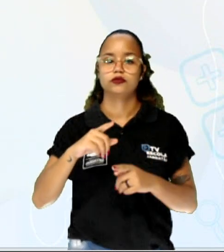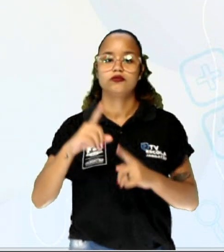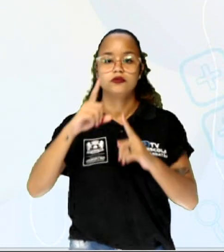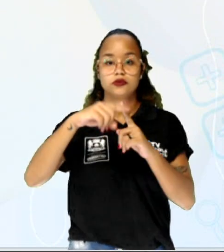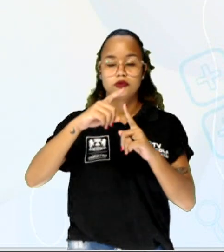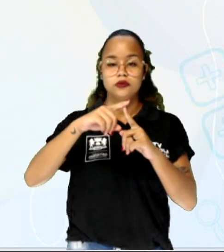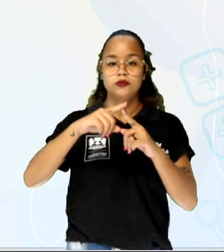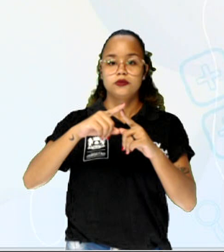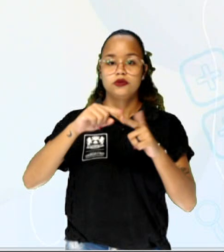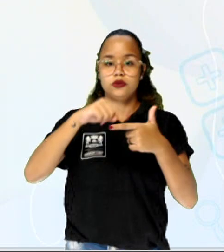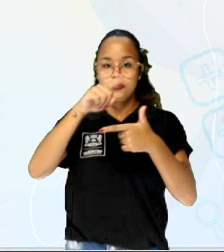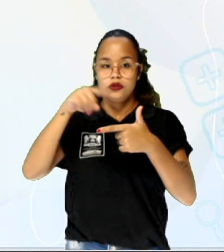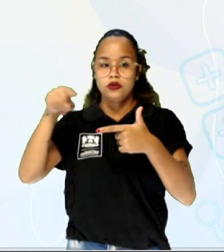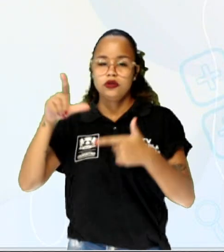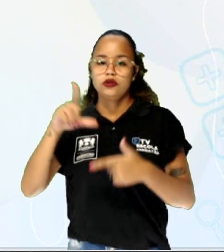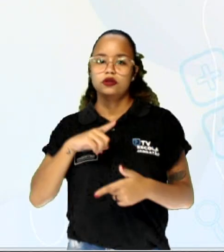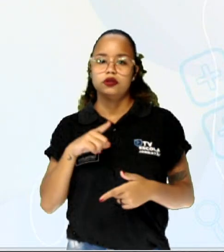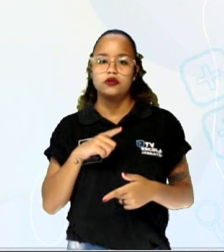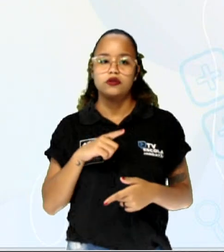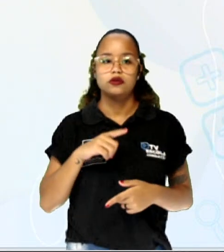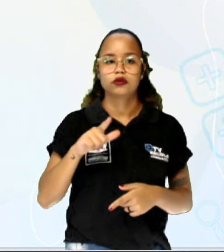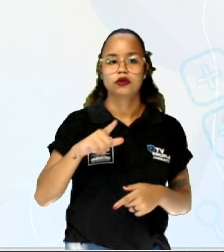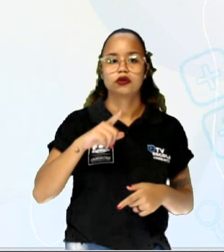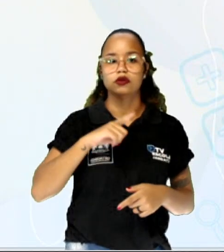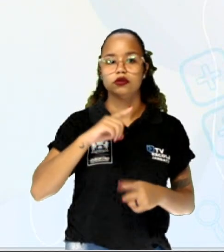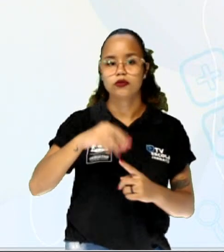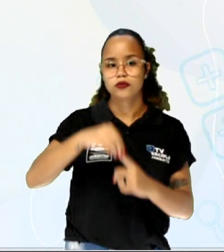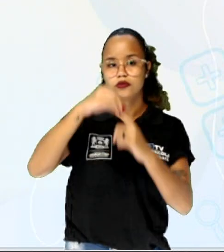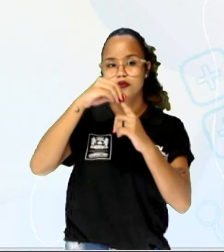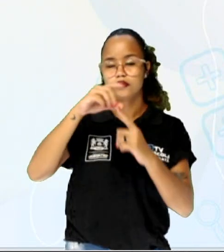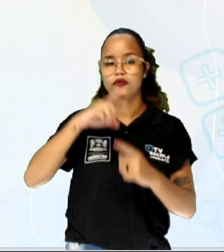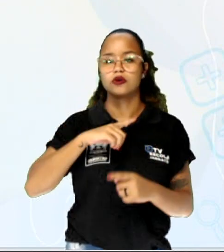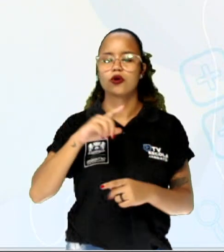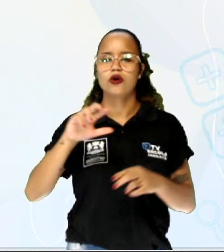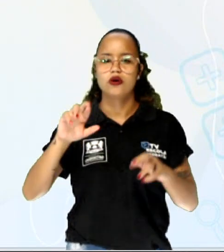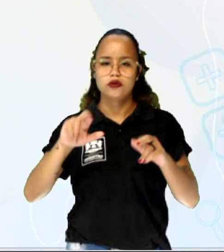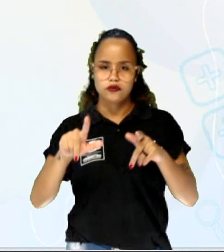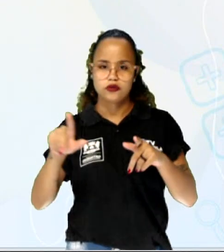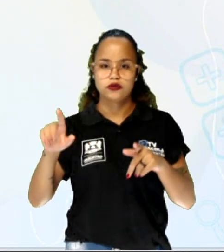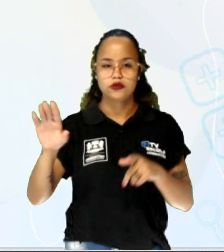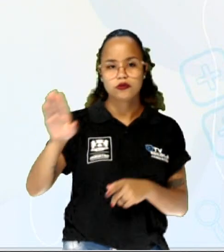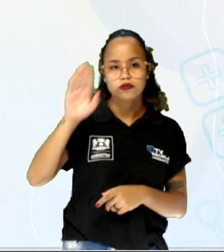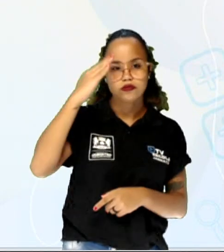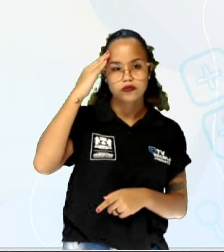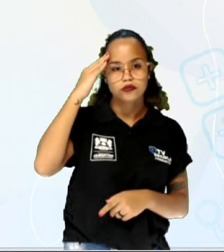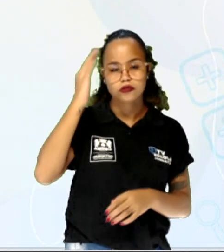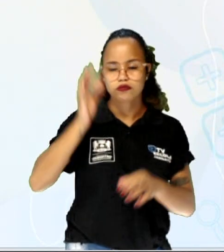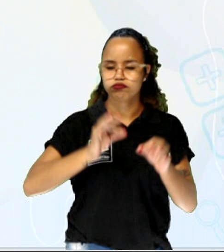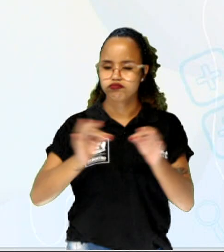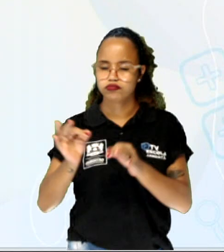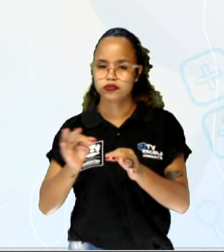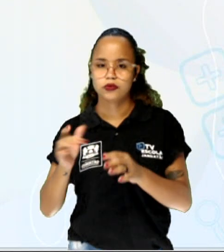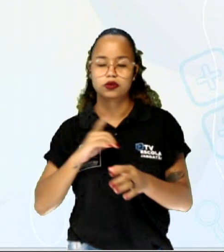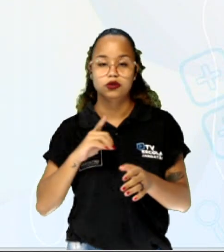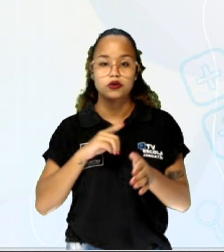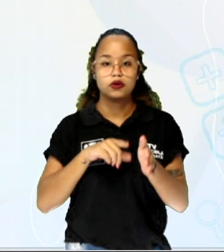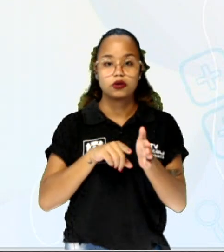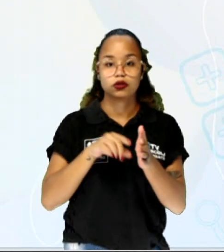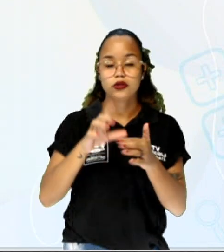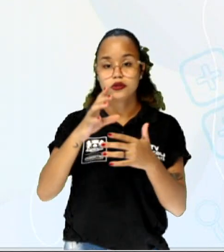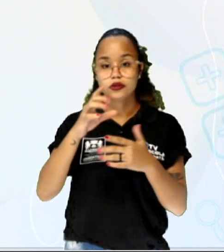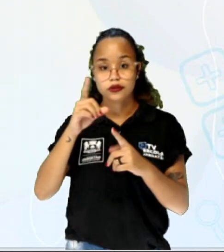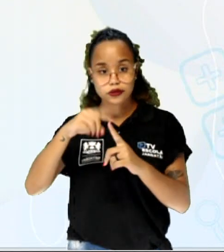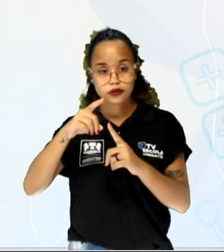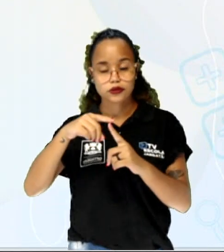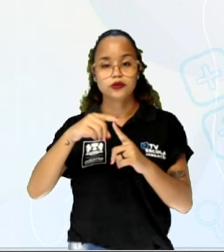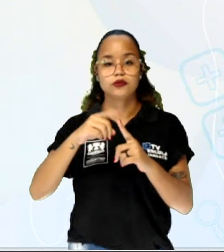aí, ó. Nesse gráfico aqui a gente já tem a preferência por modalidades esportivas, então foi feita uma pesquisa perguntando a um grupo de